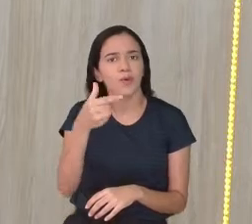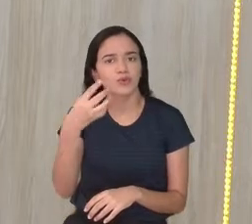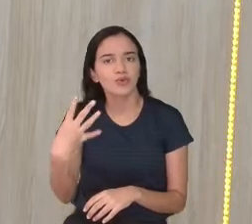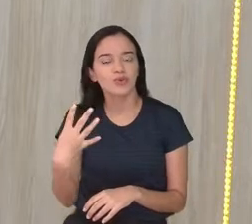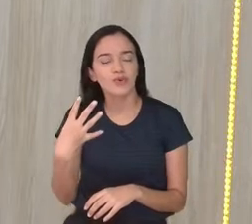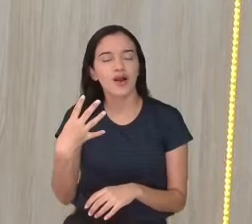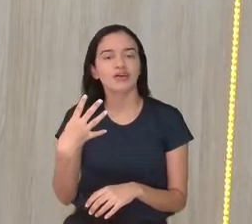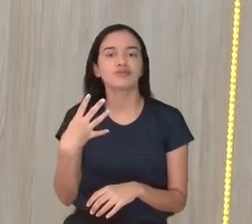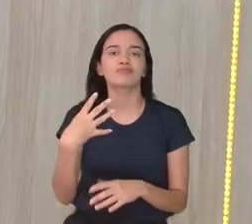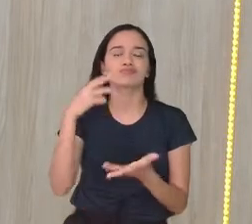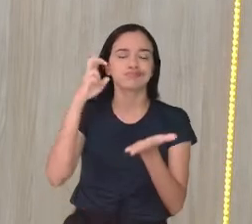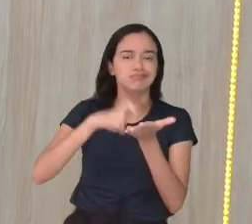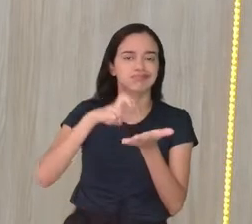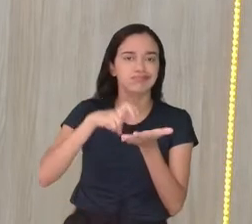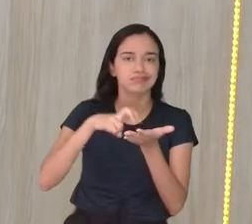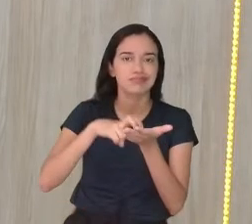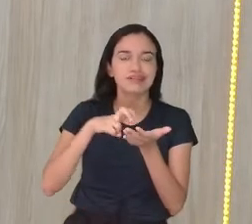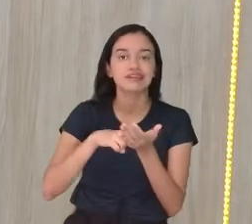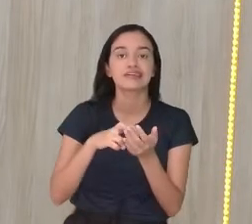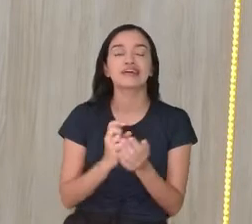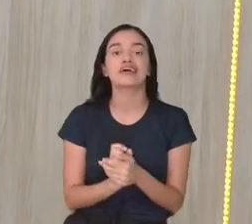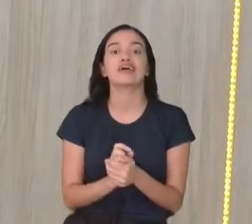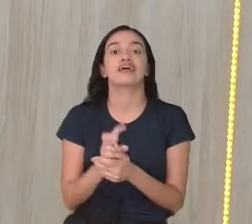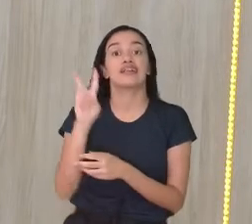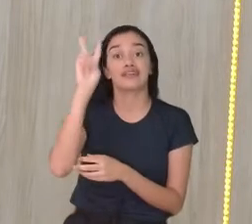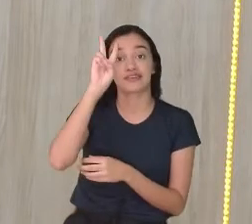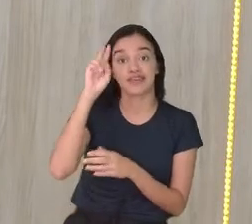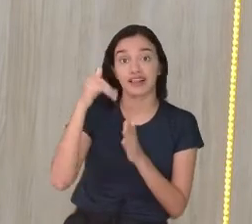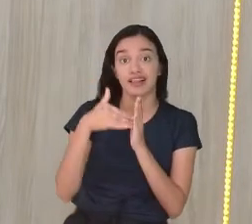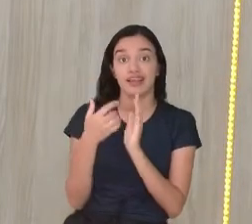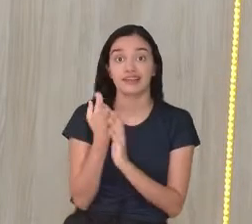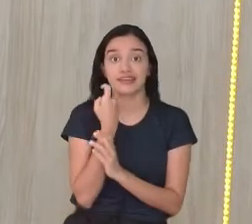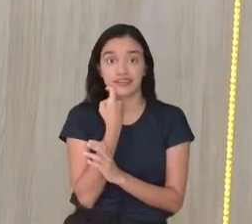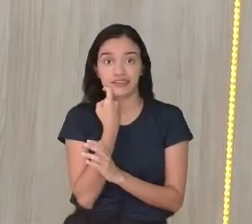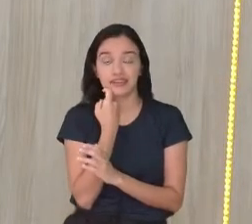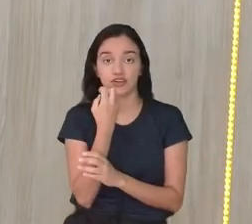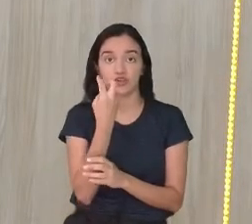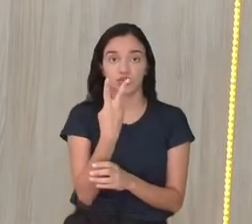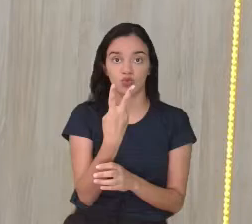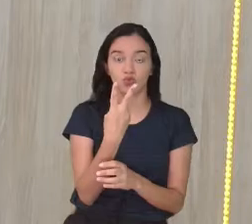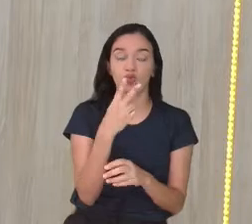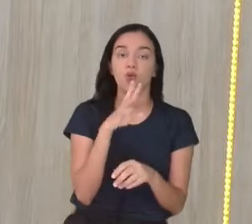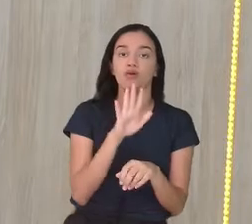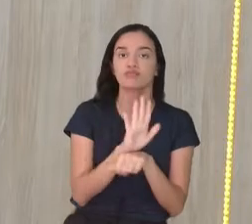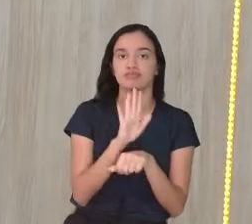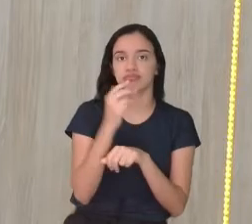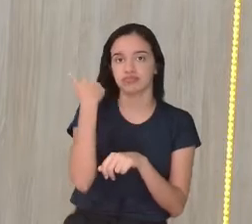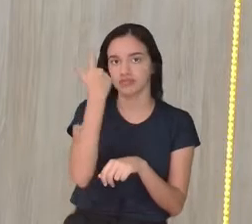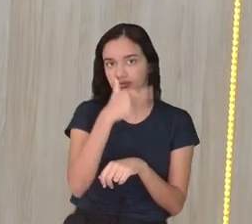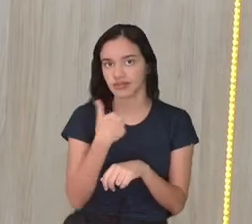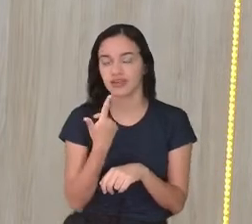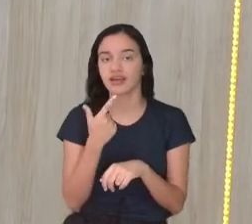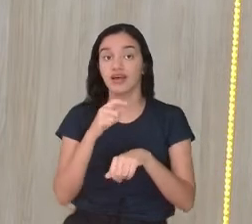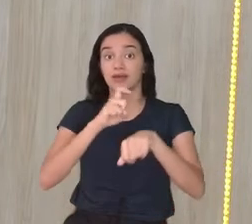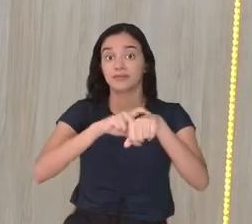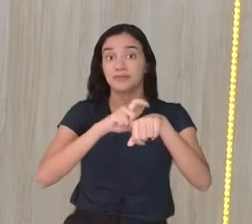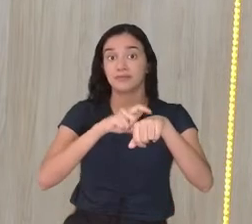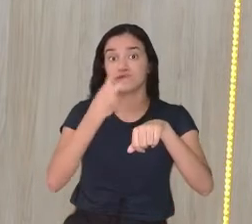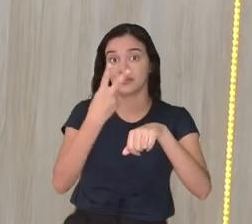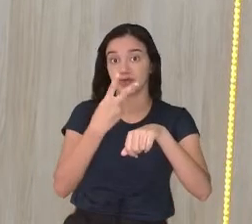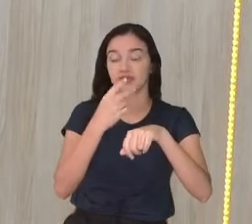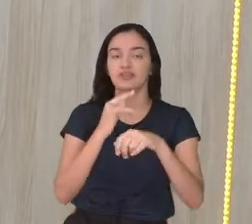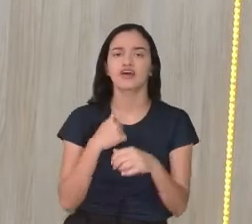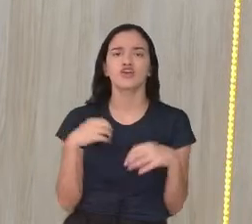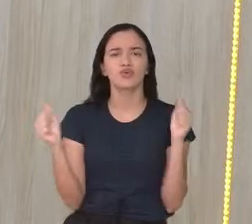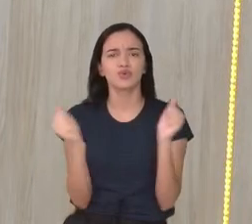22.4, todas as manhãs, de segunda a sexta, trazendo esse conteúdo. A partir das 2 horas, nesse mesmo canal, começam mais reprises. Também está